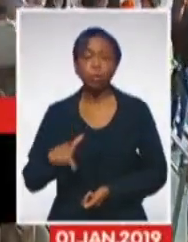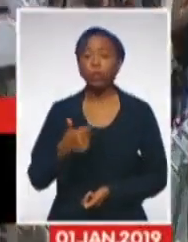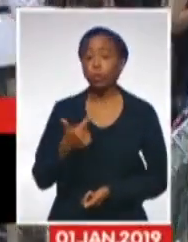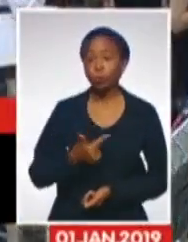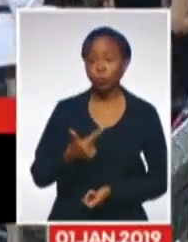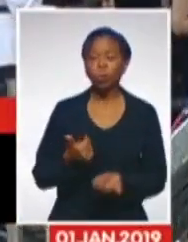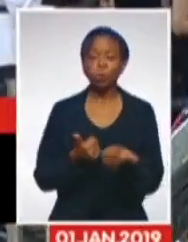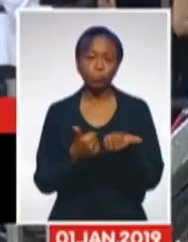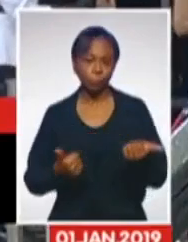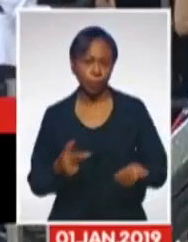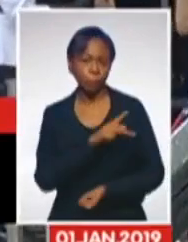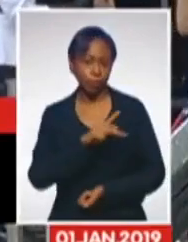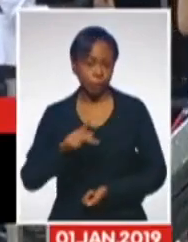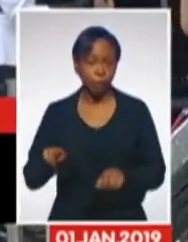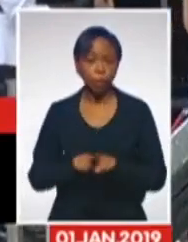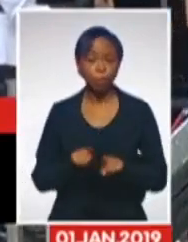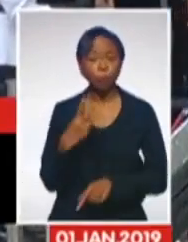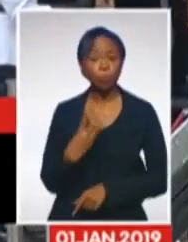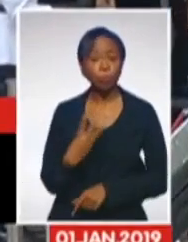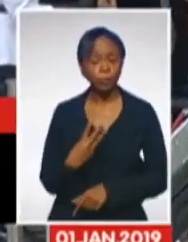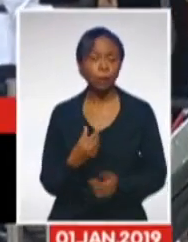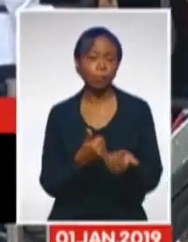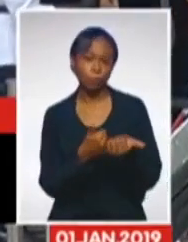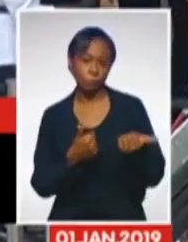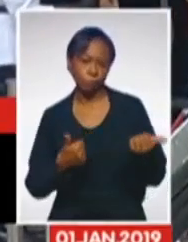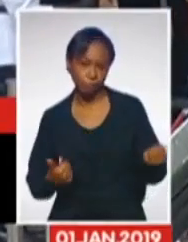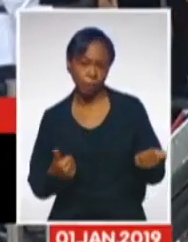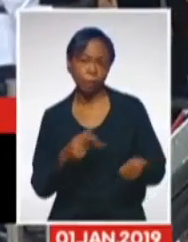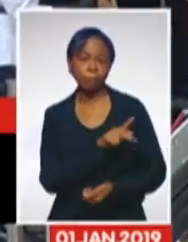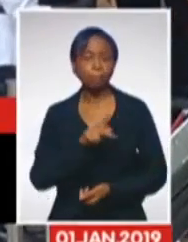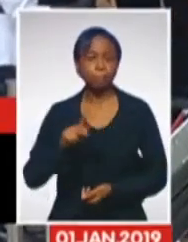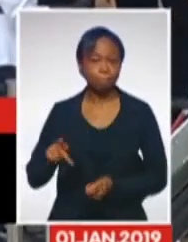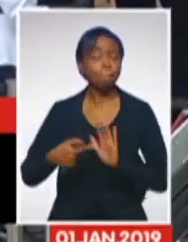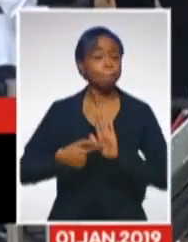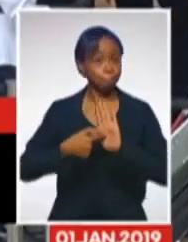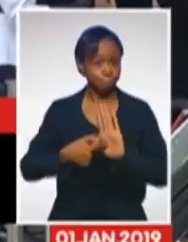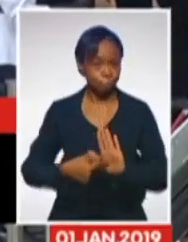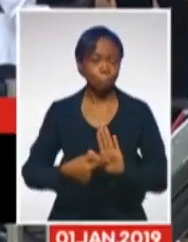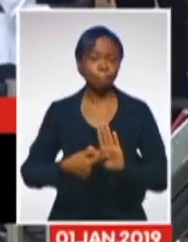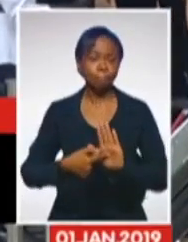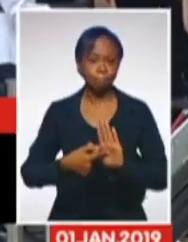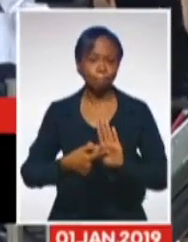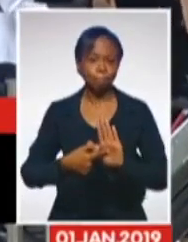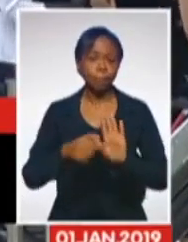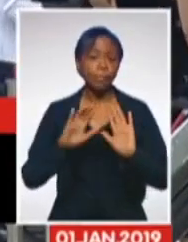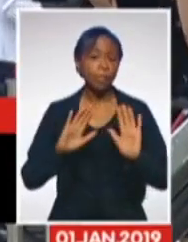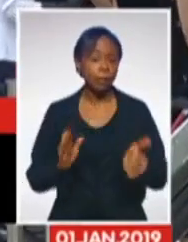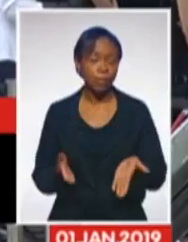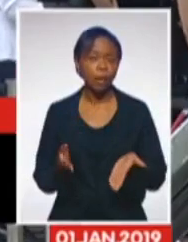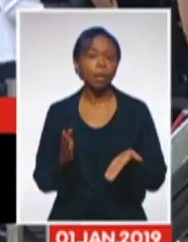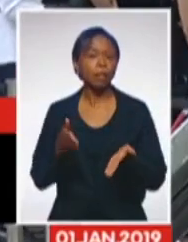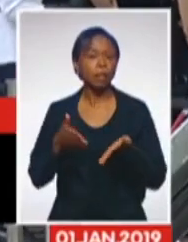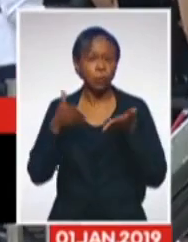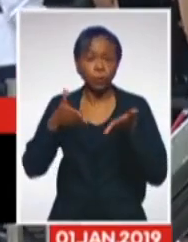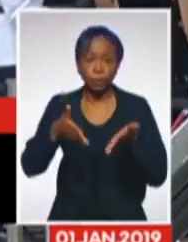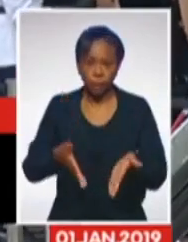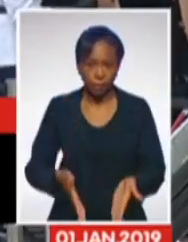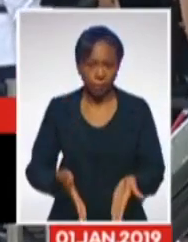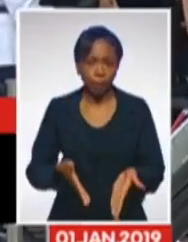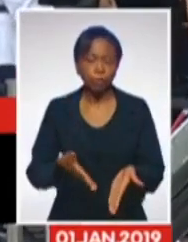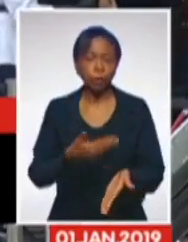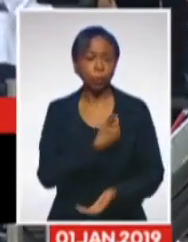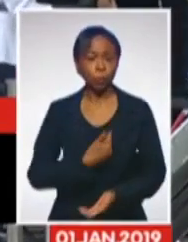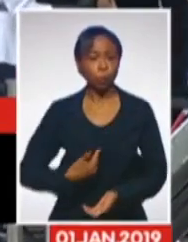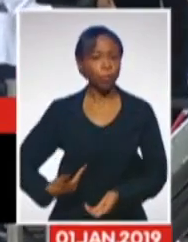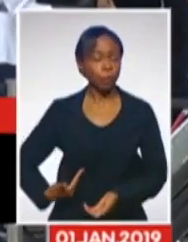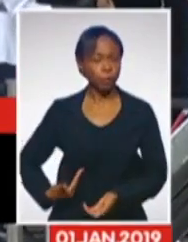Franco, terceiro vice-presidente. A gente está mostrando aí para você as imagens já da chegada do